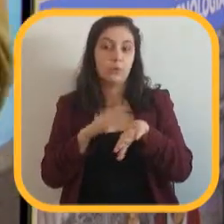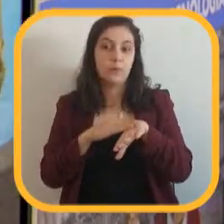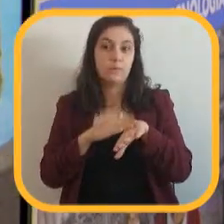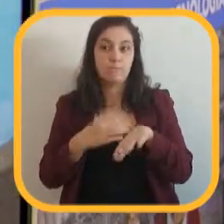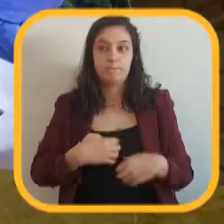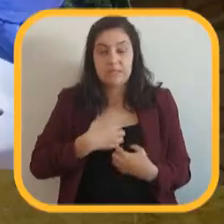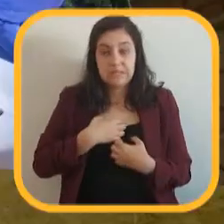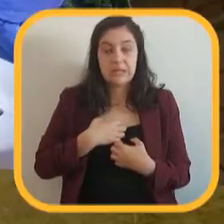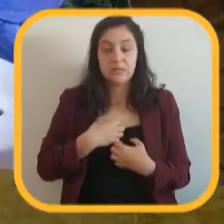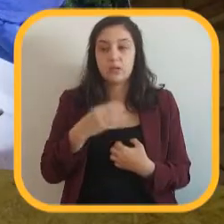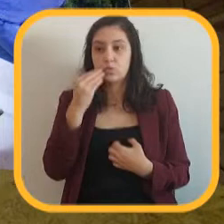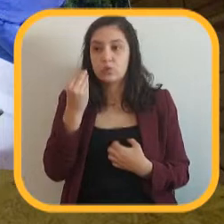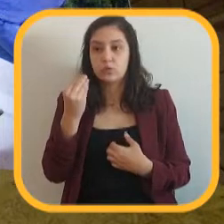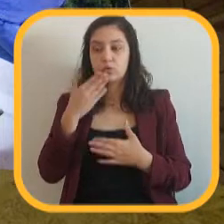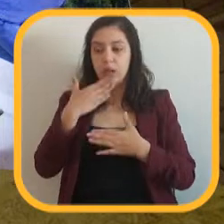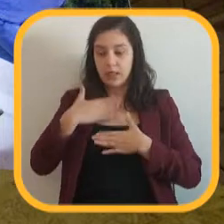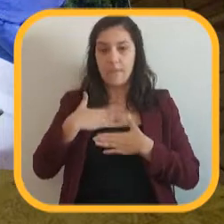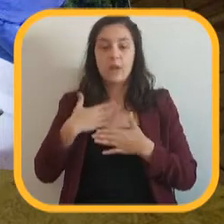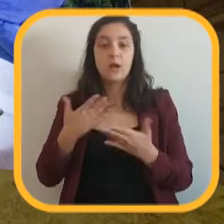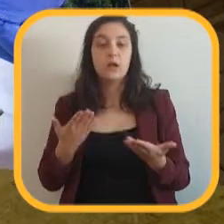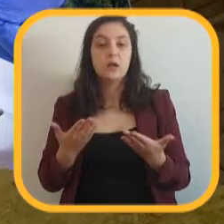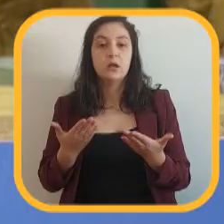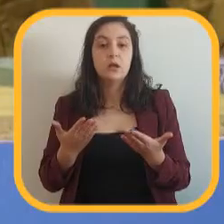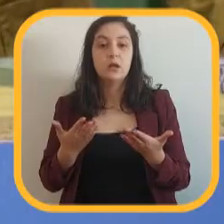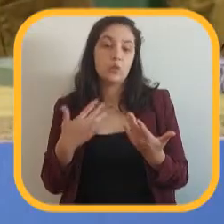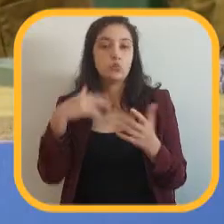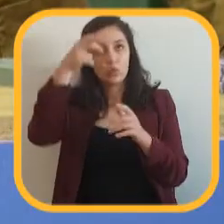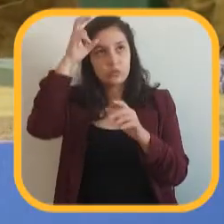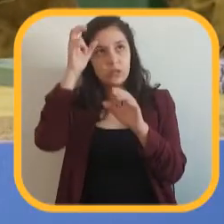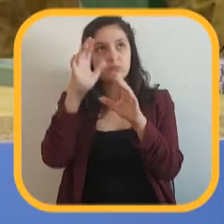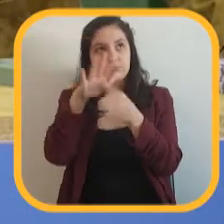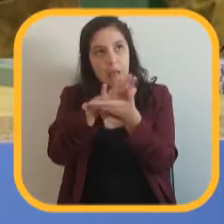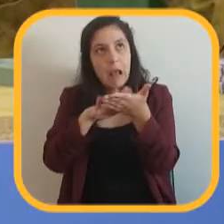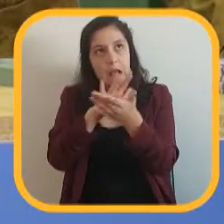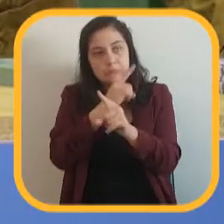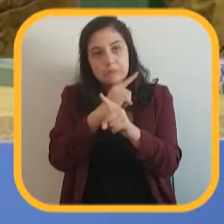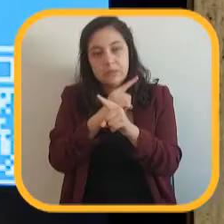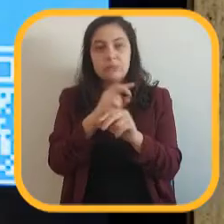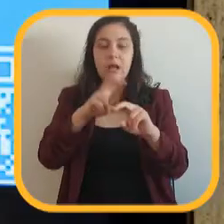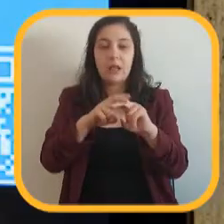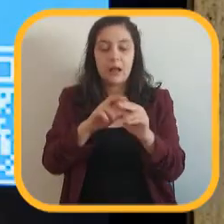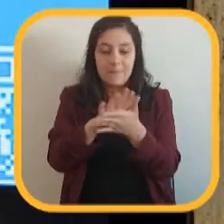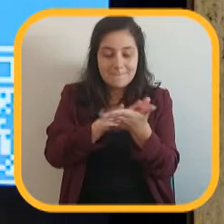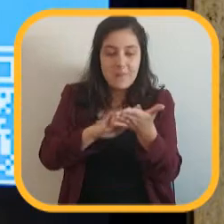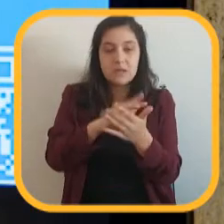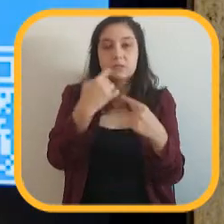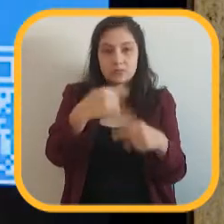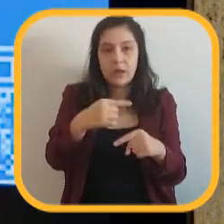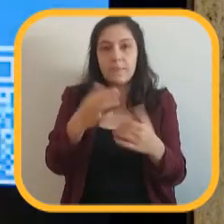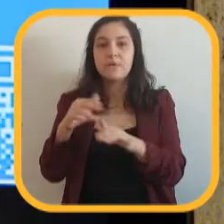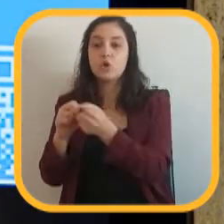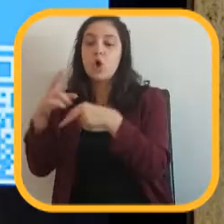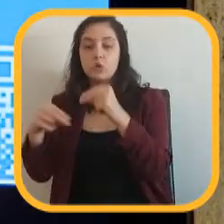Nós sabemos, sentimos isso os alunos. Claro, há um conceito que se mantém, ou seja, a essência da disciplina mantém-se, mas é atualizada. A